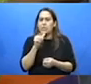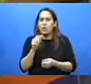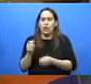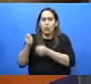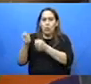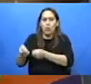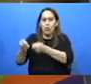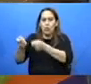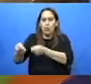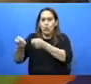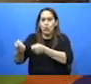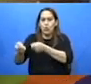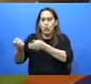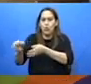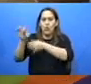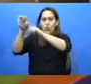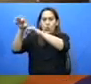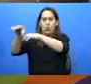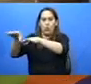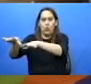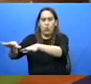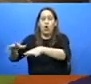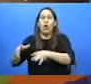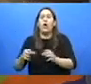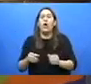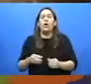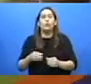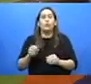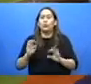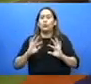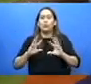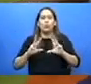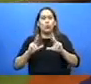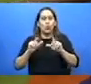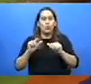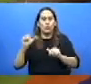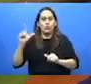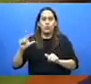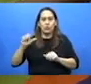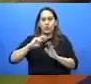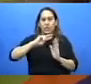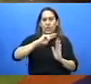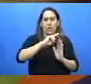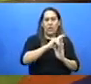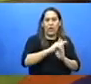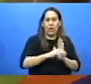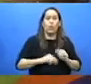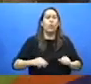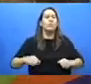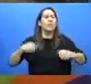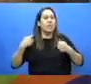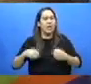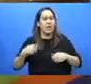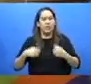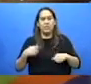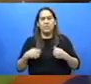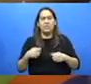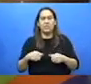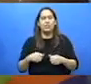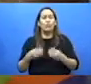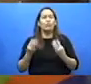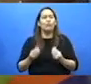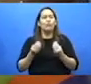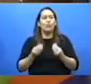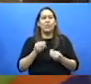é? Lembra lá da alface, couve, essas verduras que têm folhas, elas precisam de muita